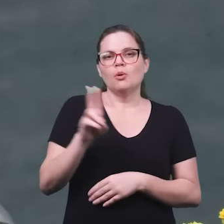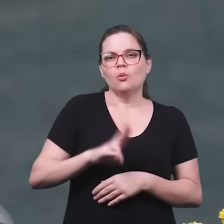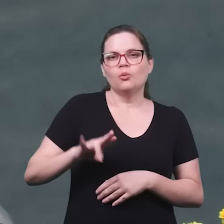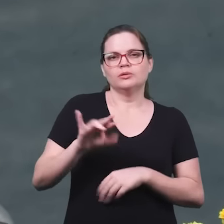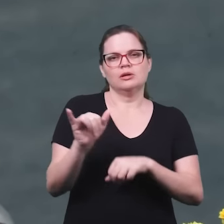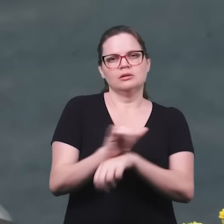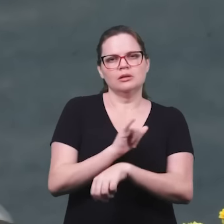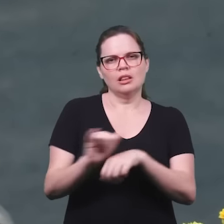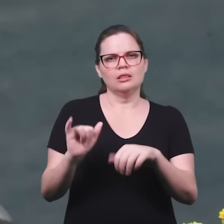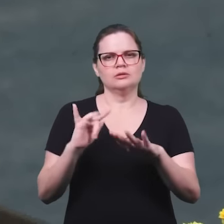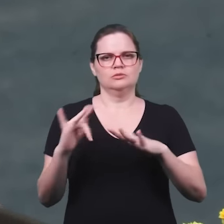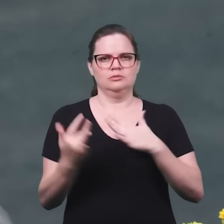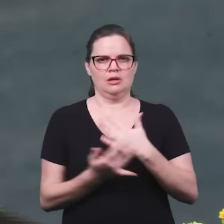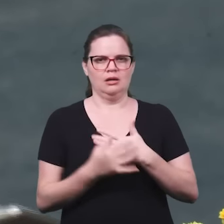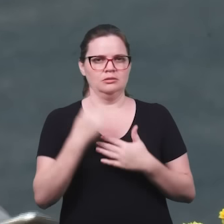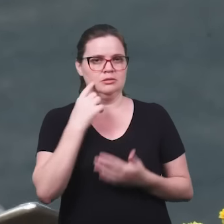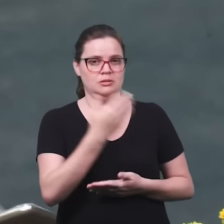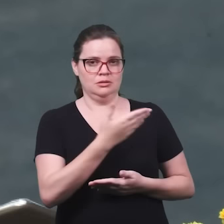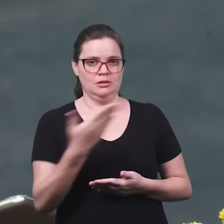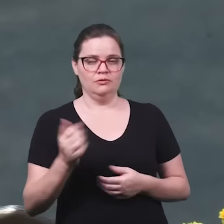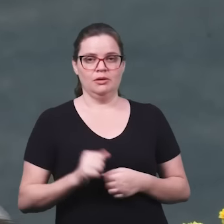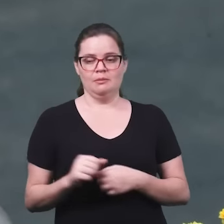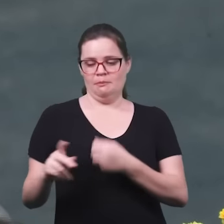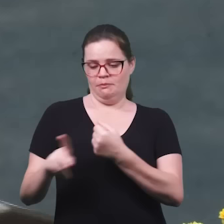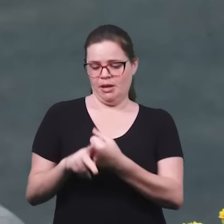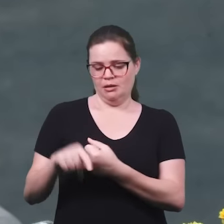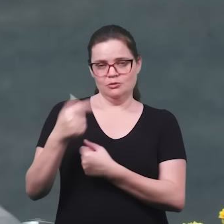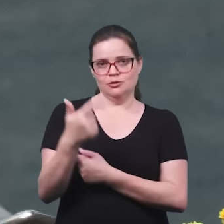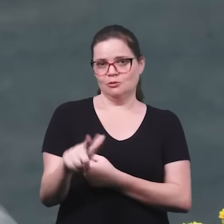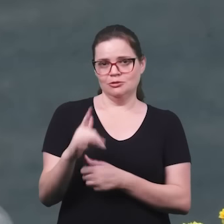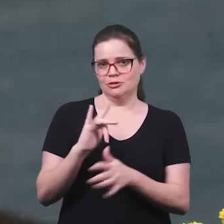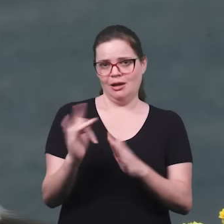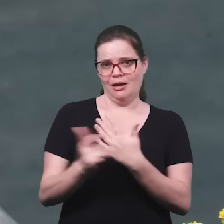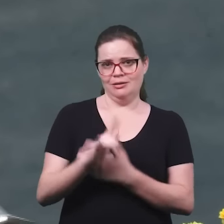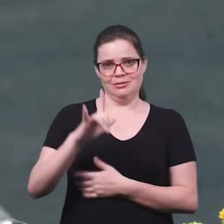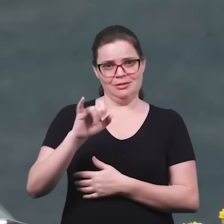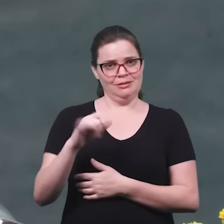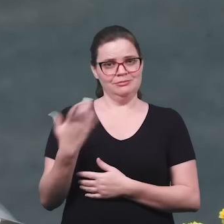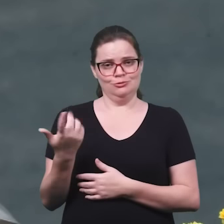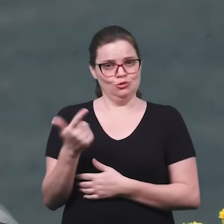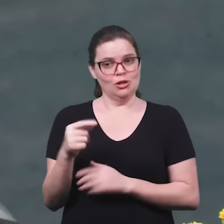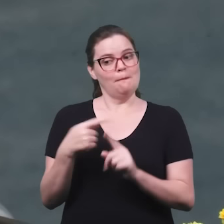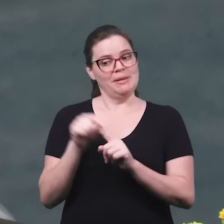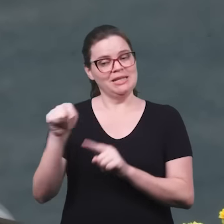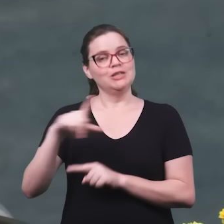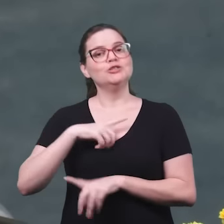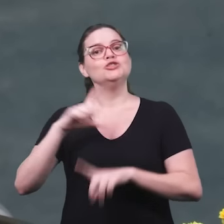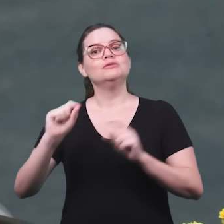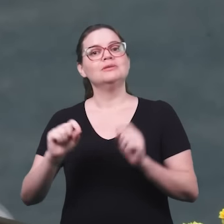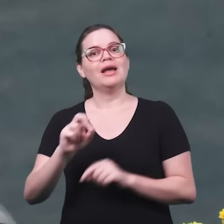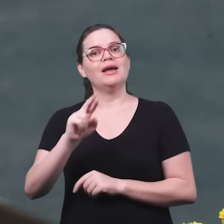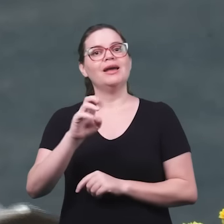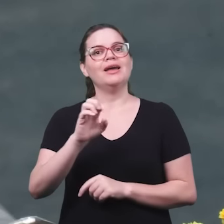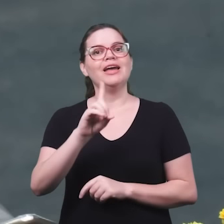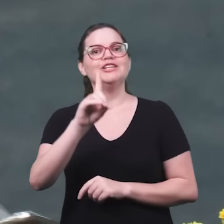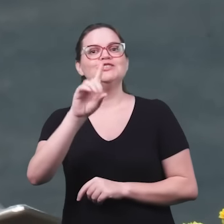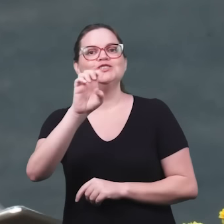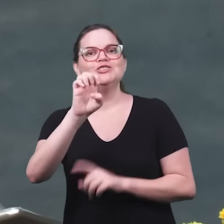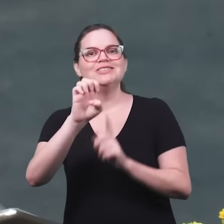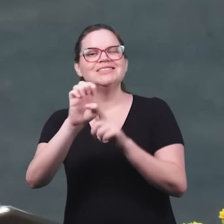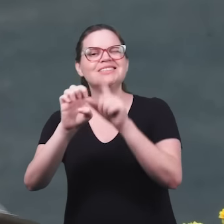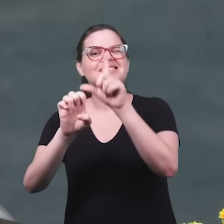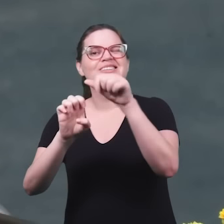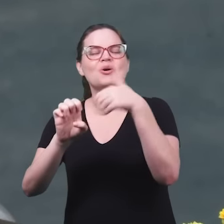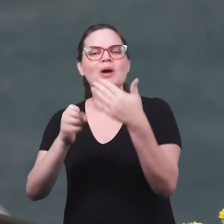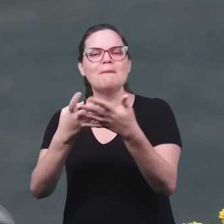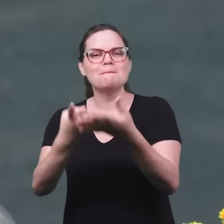de uma ferramenta, né? Pedro não tinha Instagram, mas ele tinha as redes para pescar, tinha um barco. E a diferença, como eu